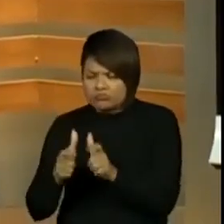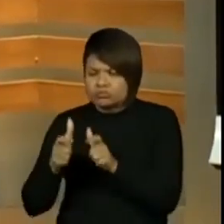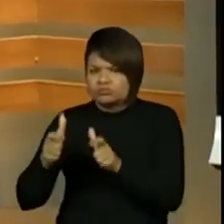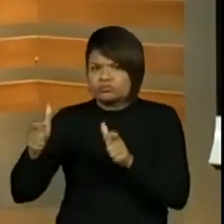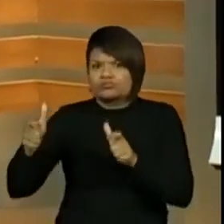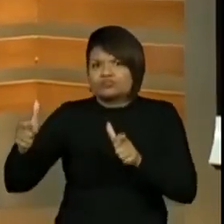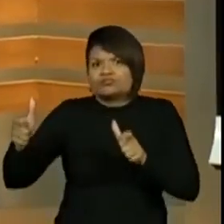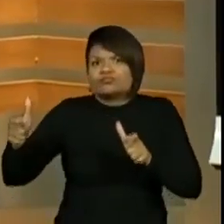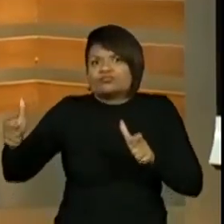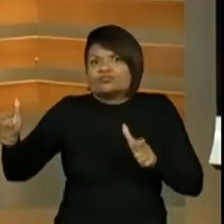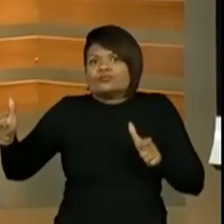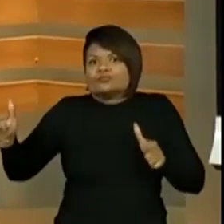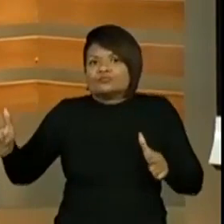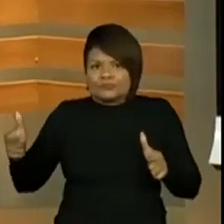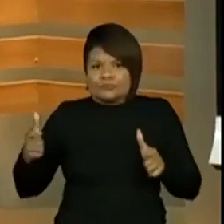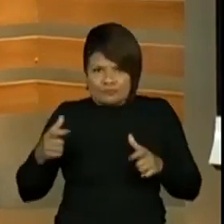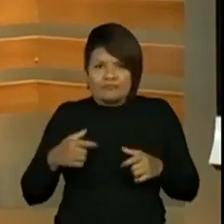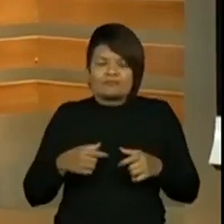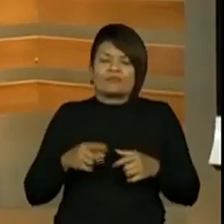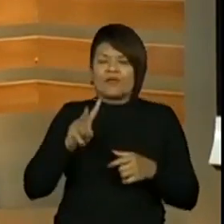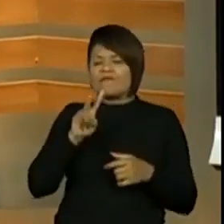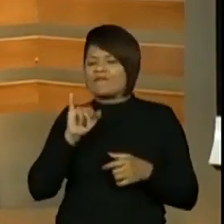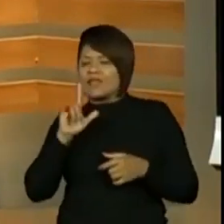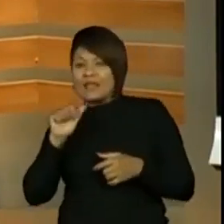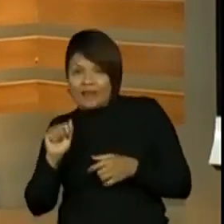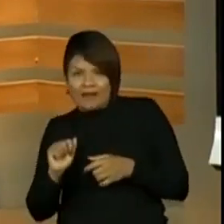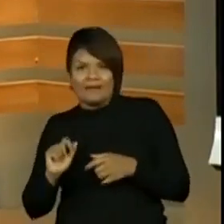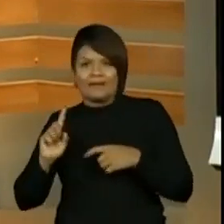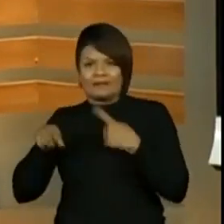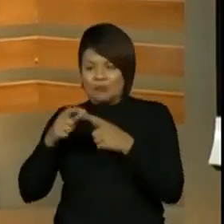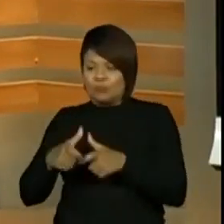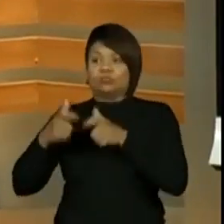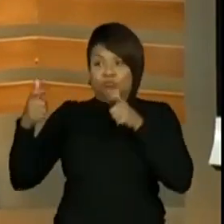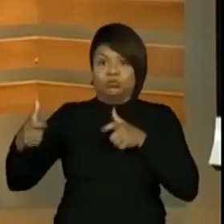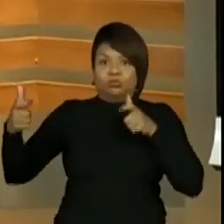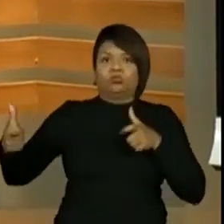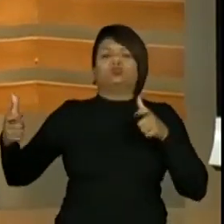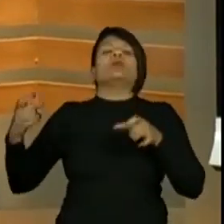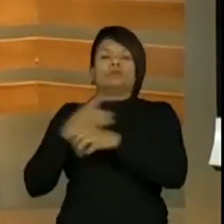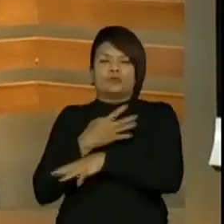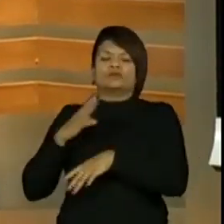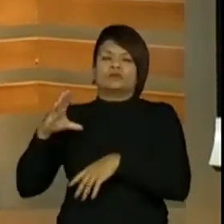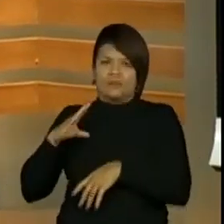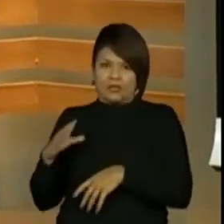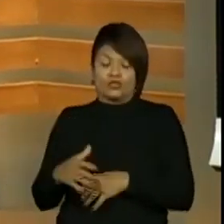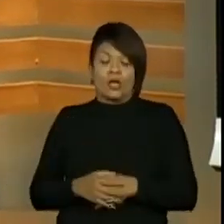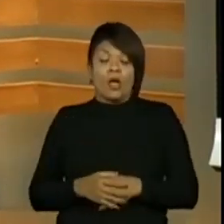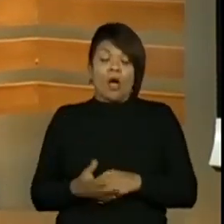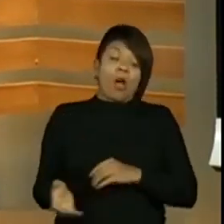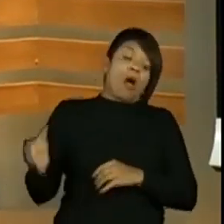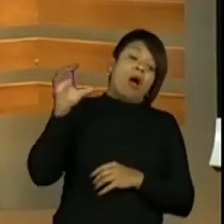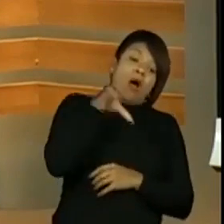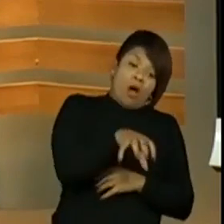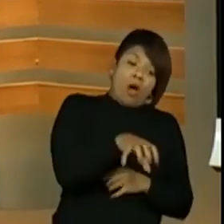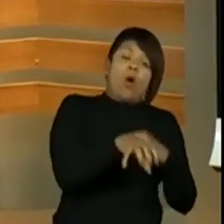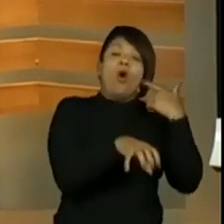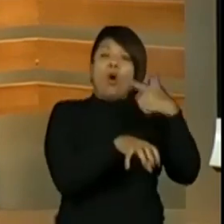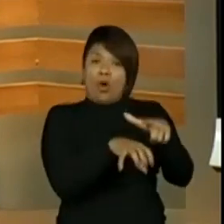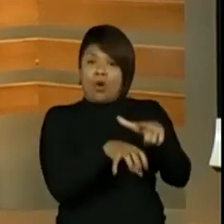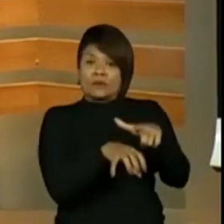começou a aumentar, já virou um vilarejo, e assim por diante foi crescendo. Tem outras cidades que elas